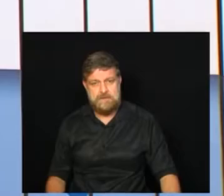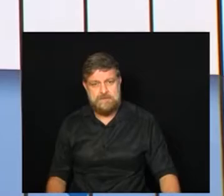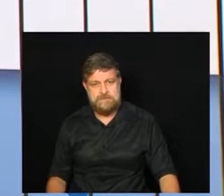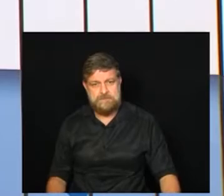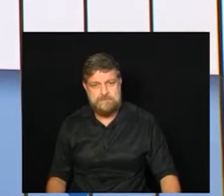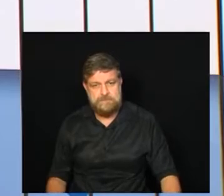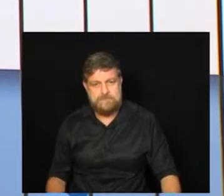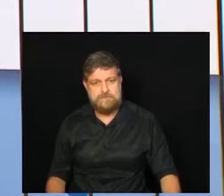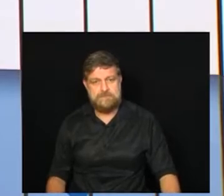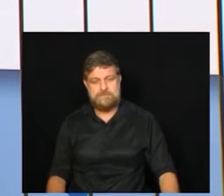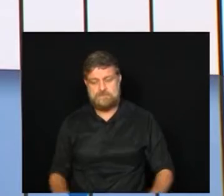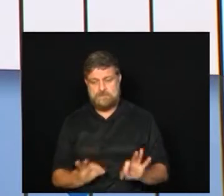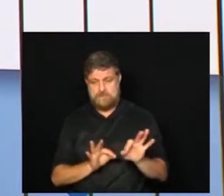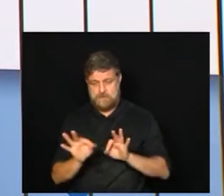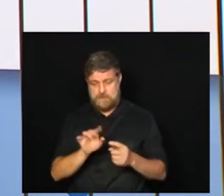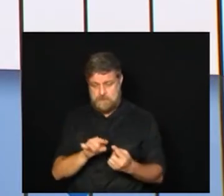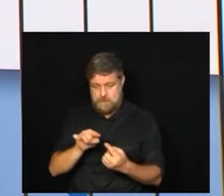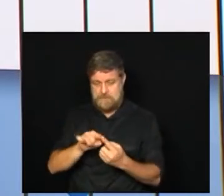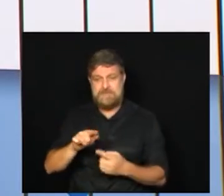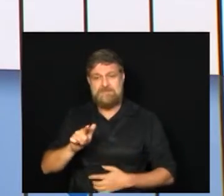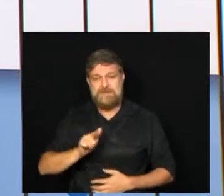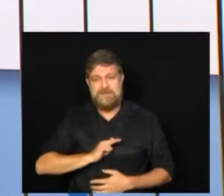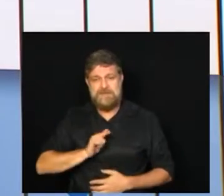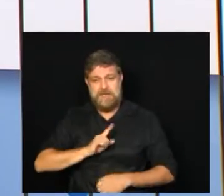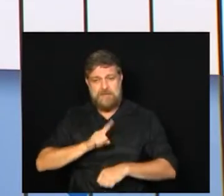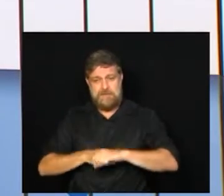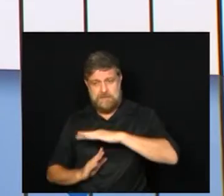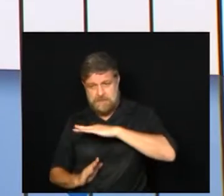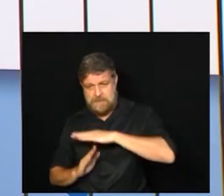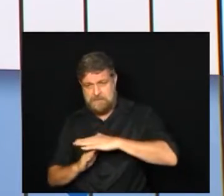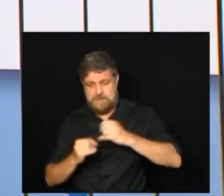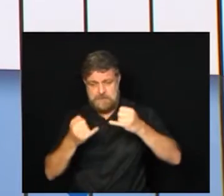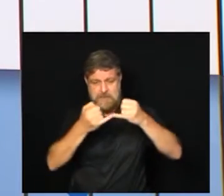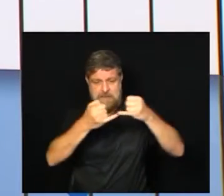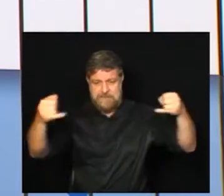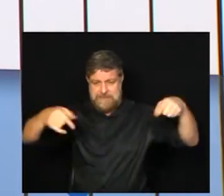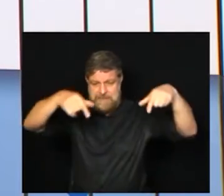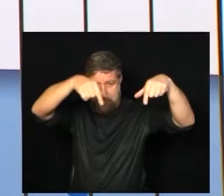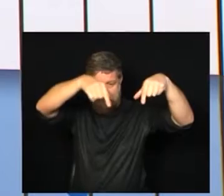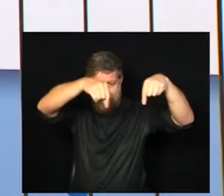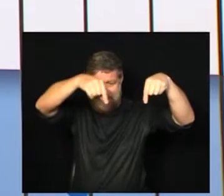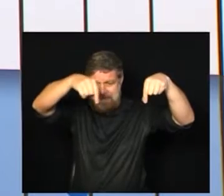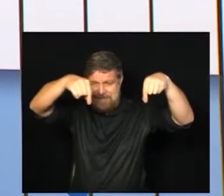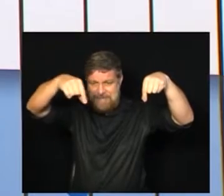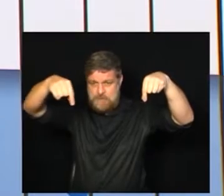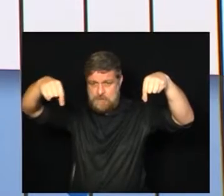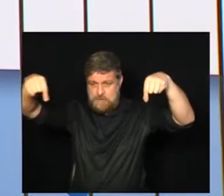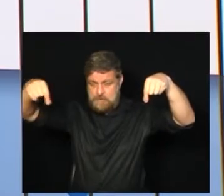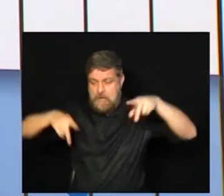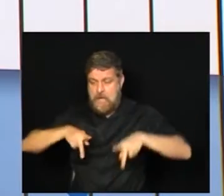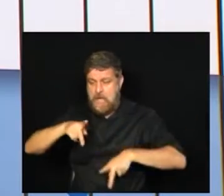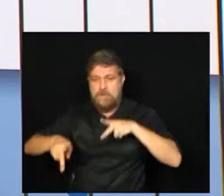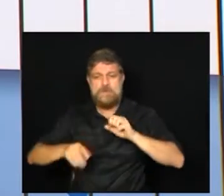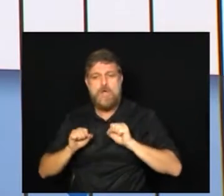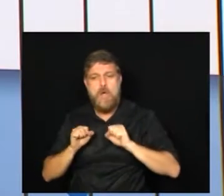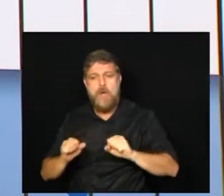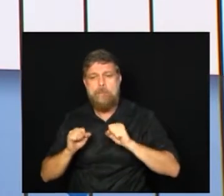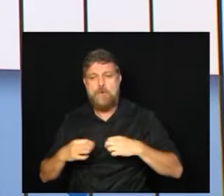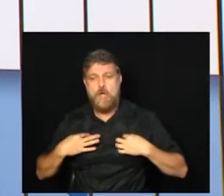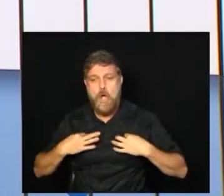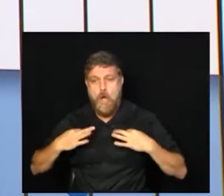O projeto prevê a instalação provisória de varais com prendedores, nos quais a população poderá